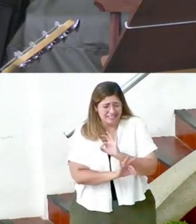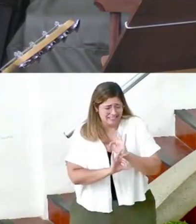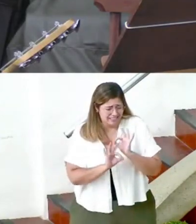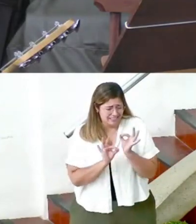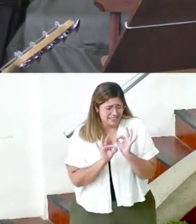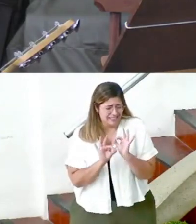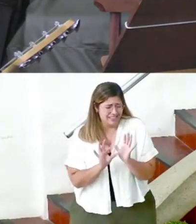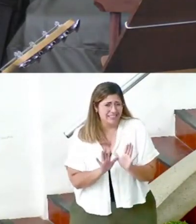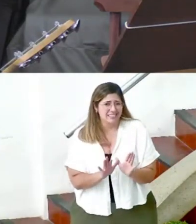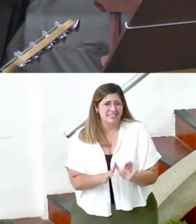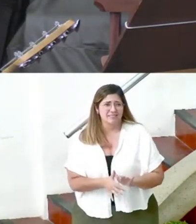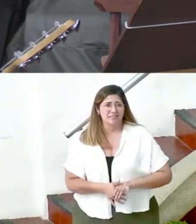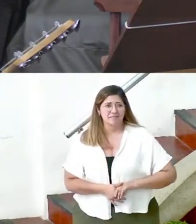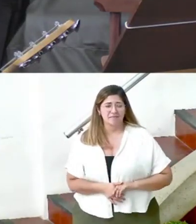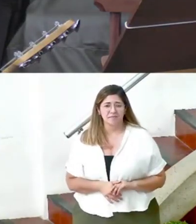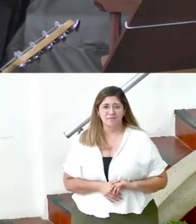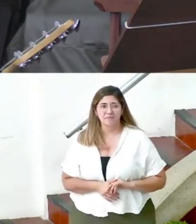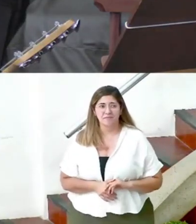aí é demais.